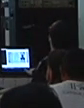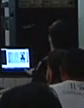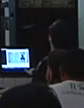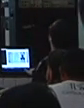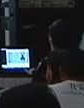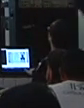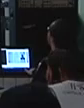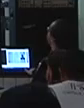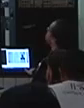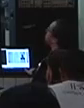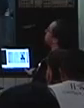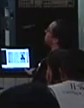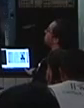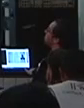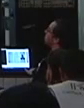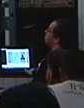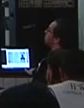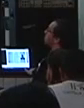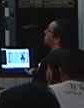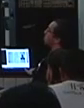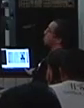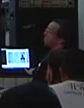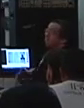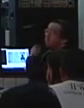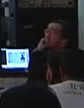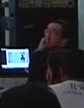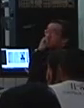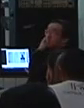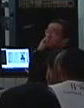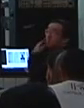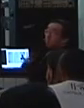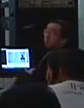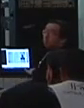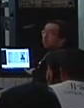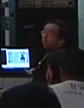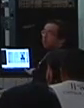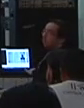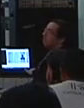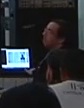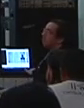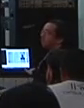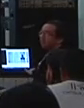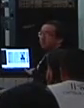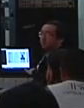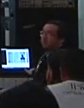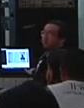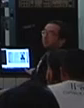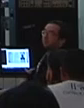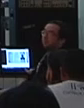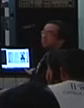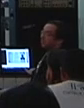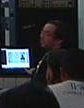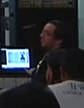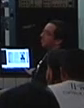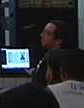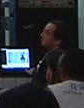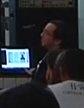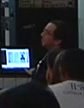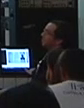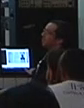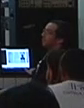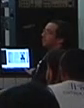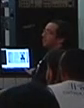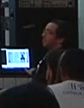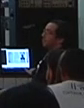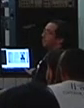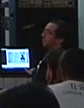em 2 turnos. É criminoso o que se fez quando não se deu condições a outros possíveis